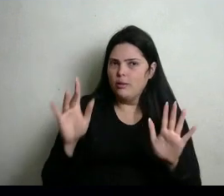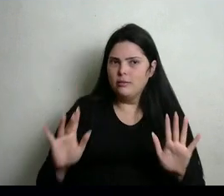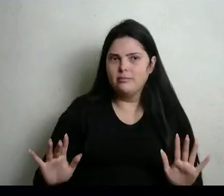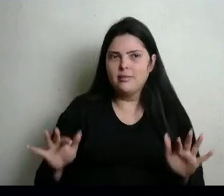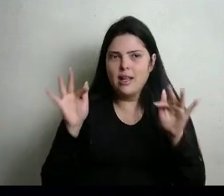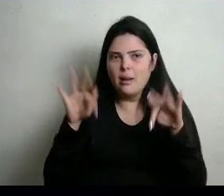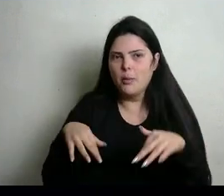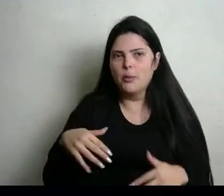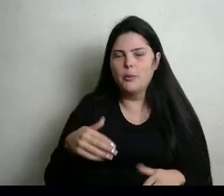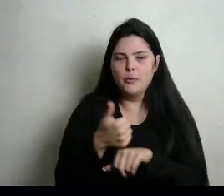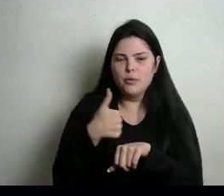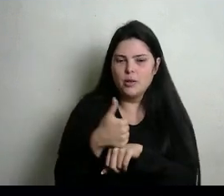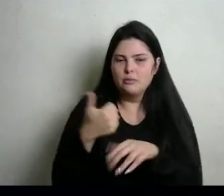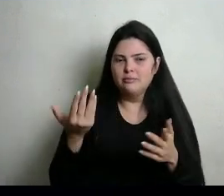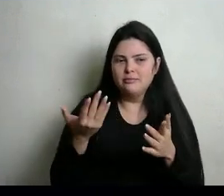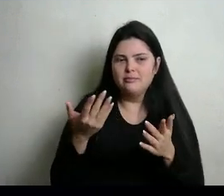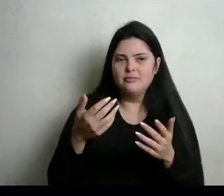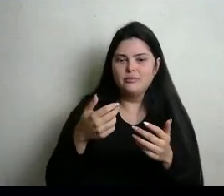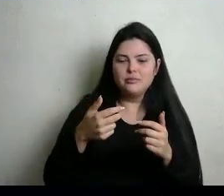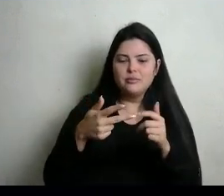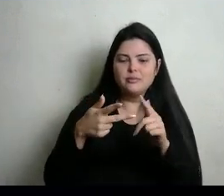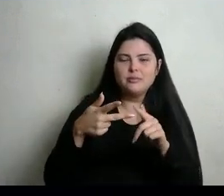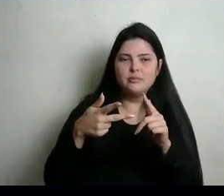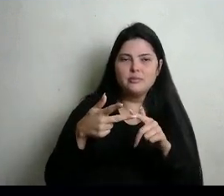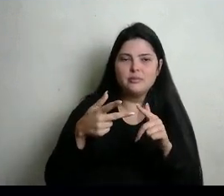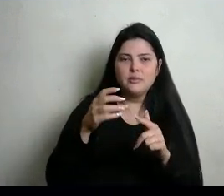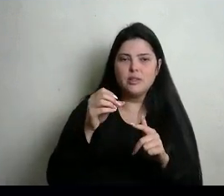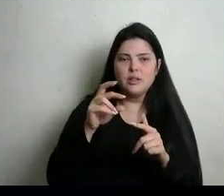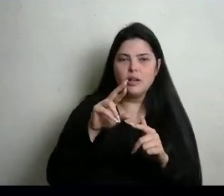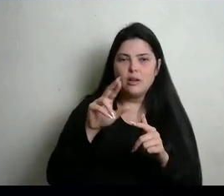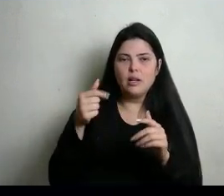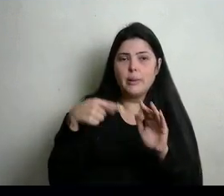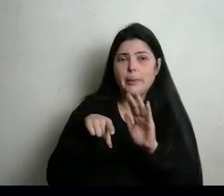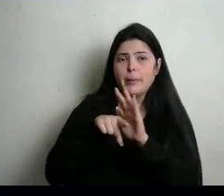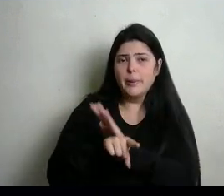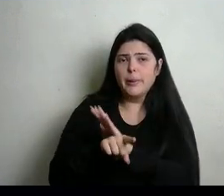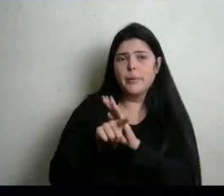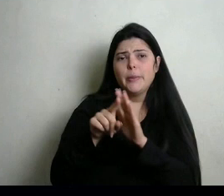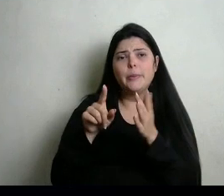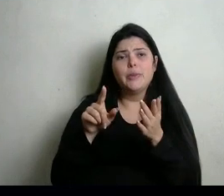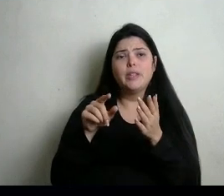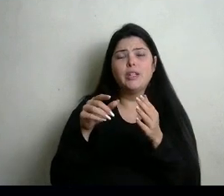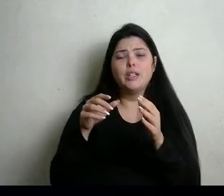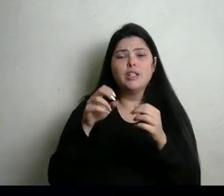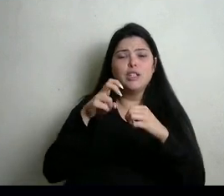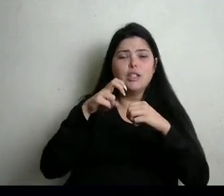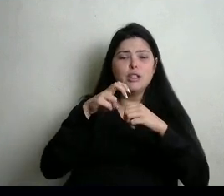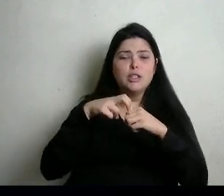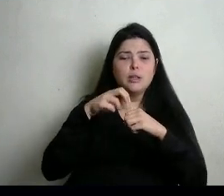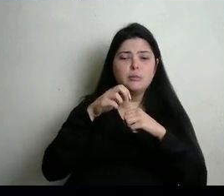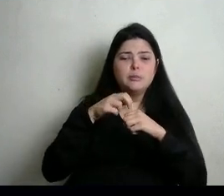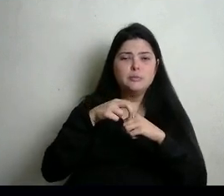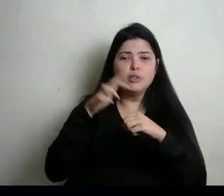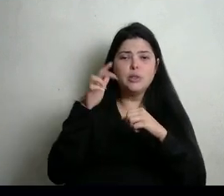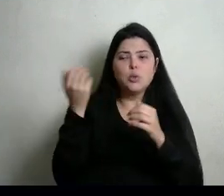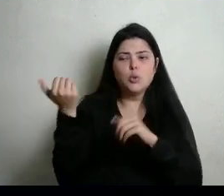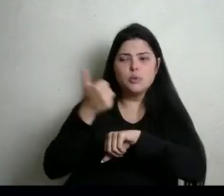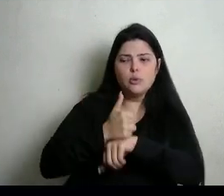E depois a gente tem uma ali do Cora que pergunta: o ChatGPT substituirá os